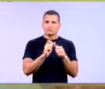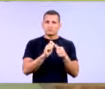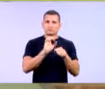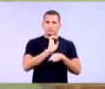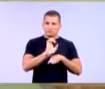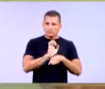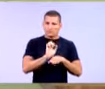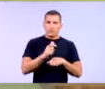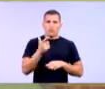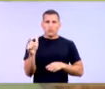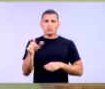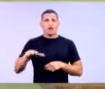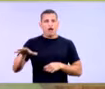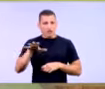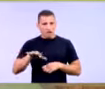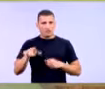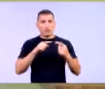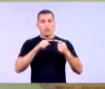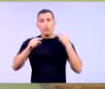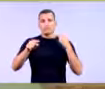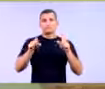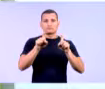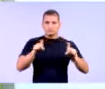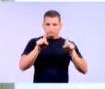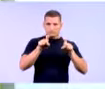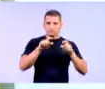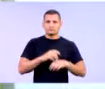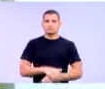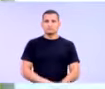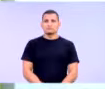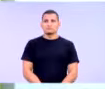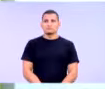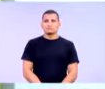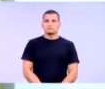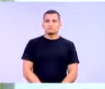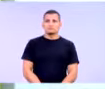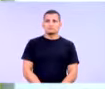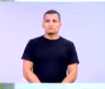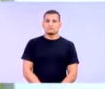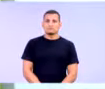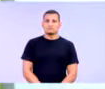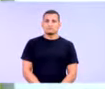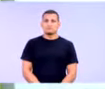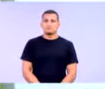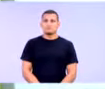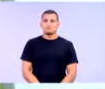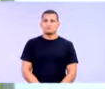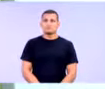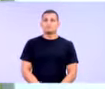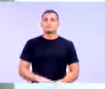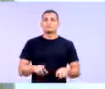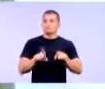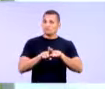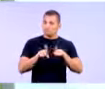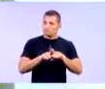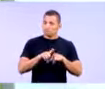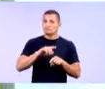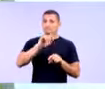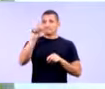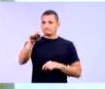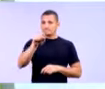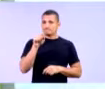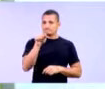não seja do curso que está realizando? Como nós não temos a regulamentação, isso também é um ponto de